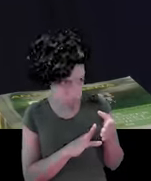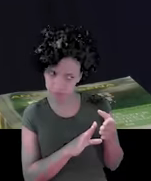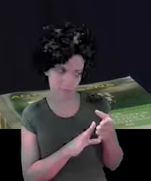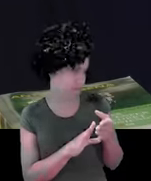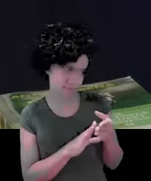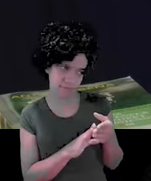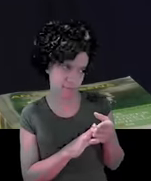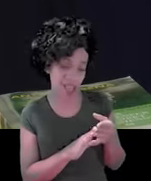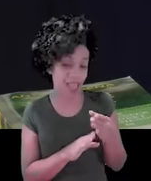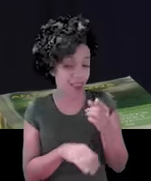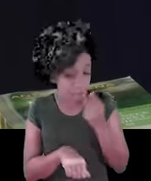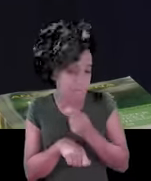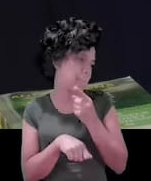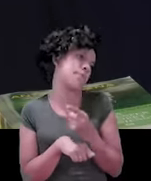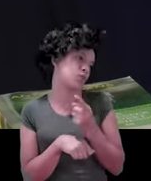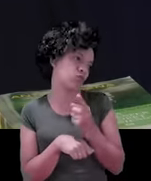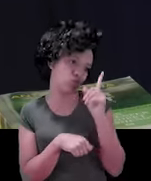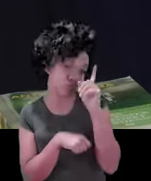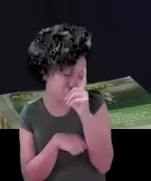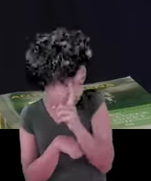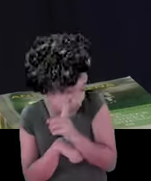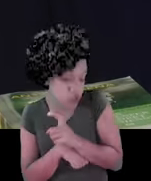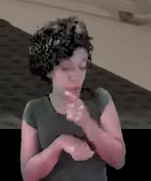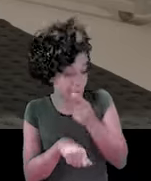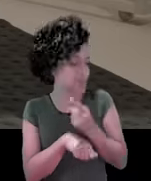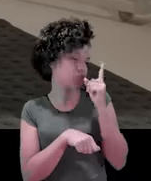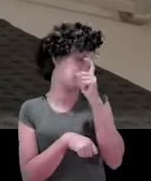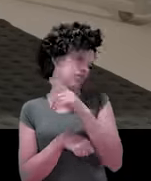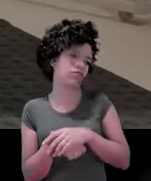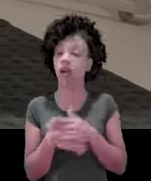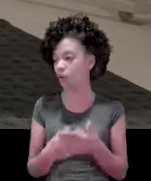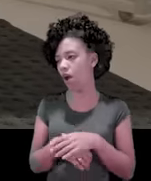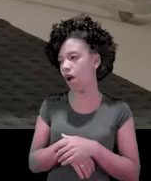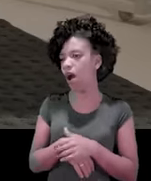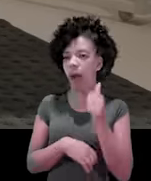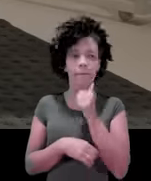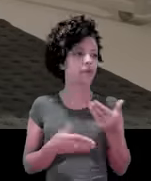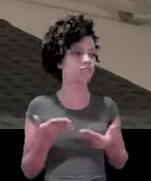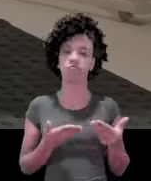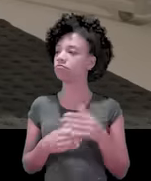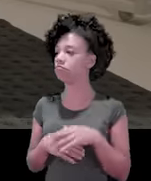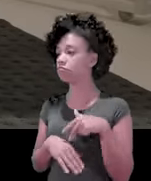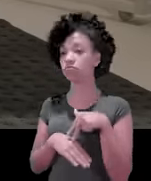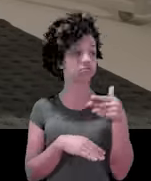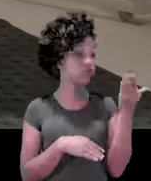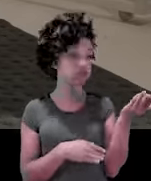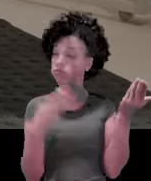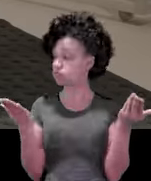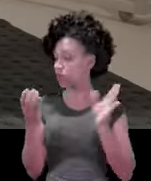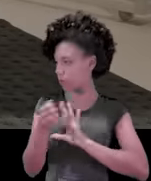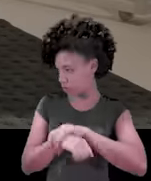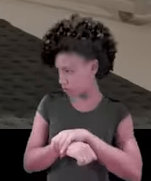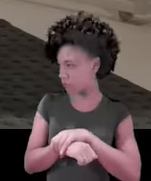que ele tá num momento de crise sem é de um momento de crise é igual era o moço ela não tava para servir bala ela tava é uma gênia